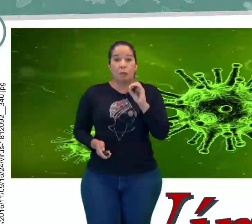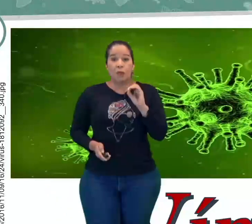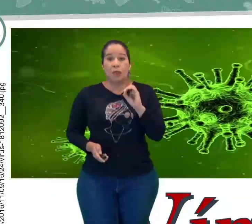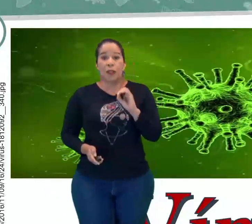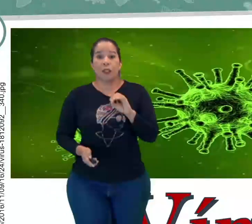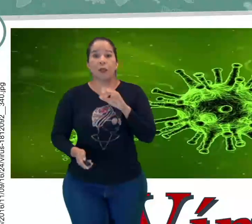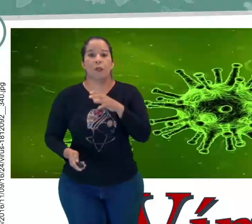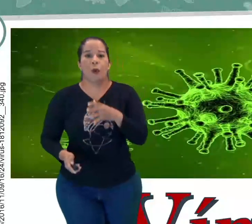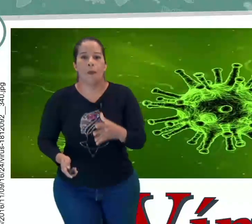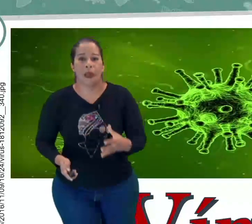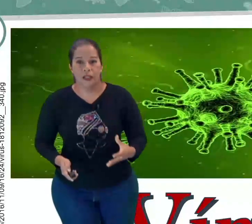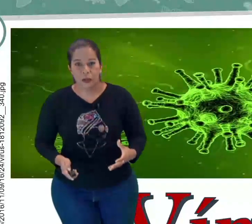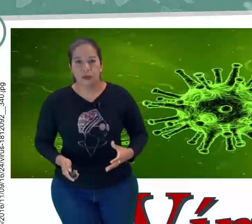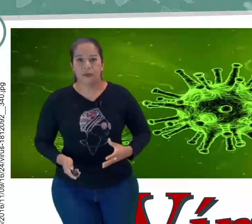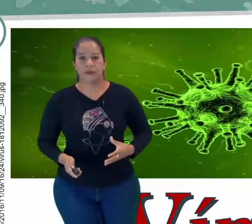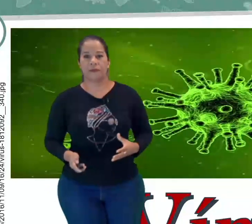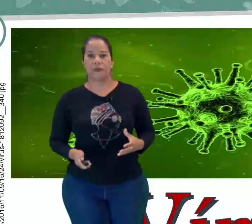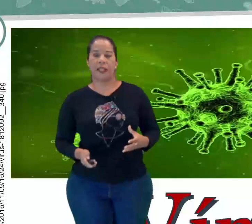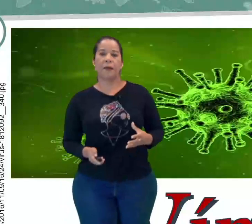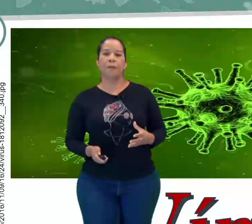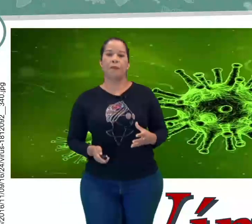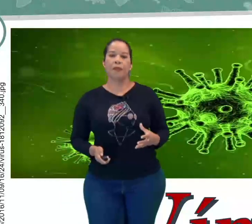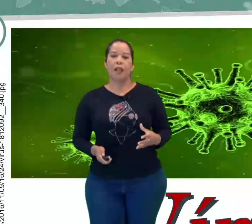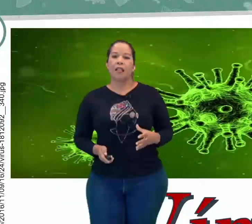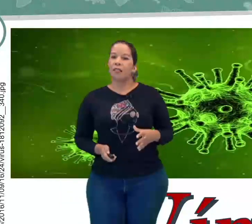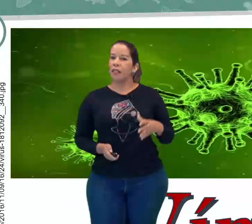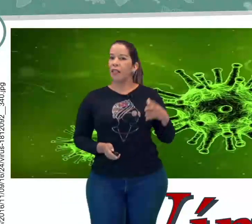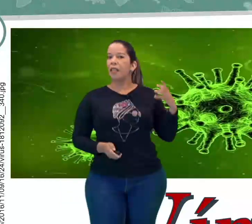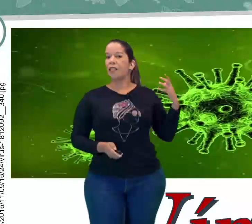nós estamos vivendo um momento, né?